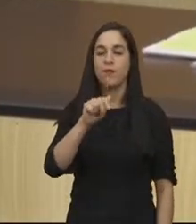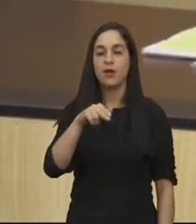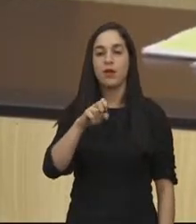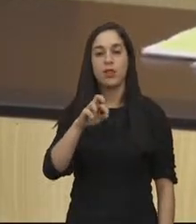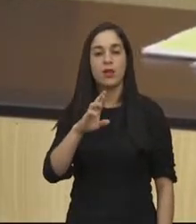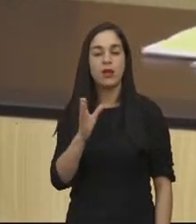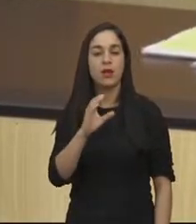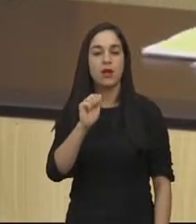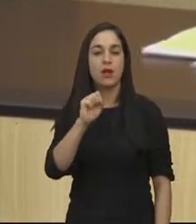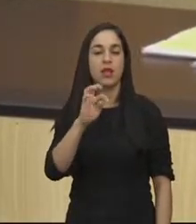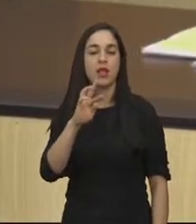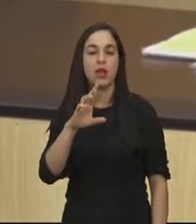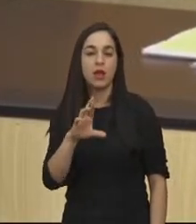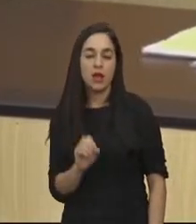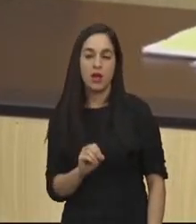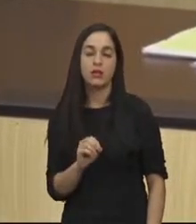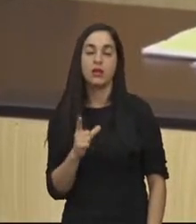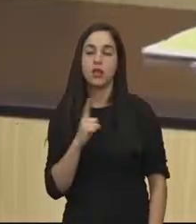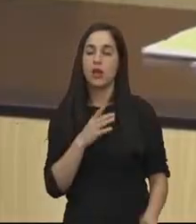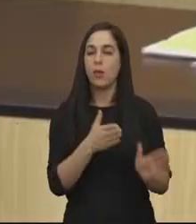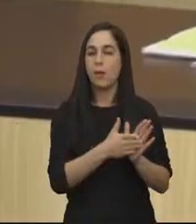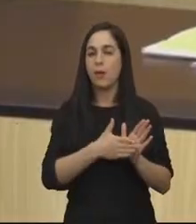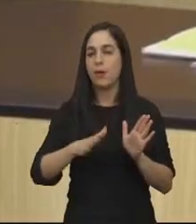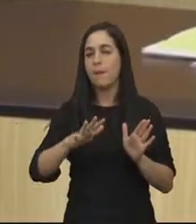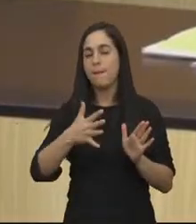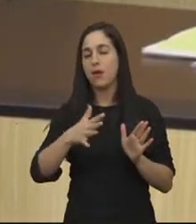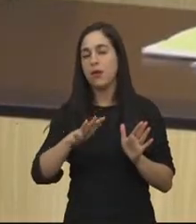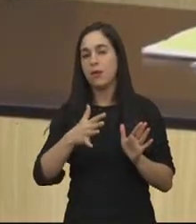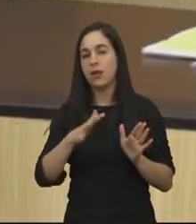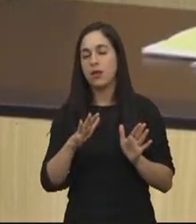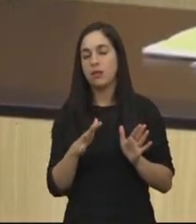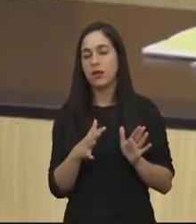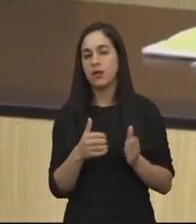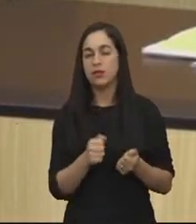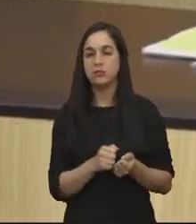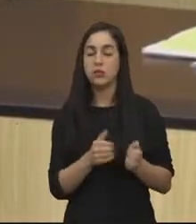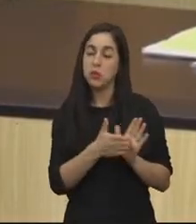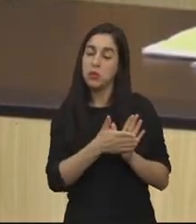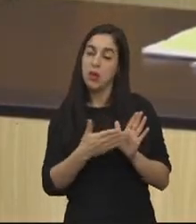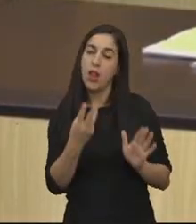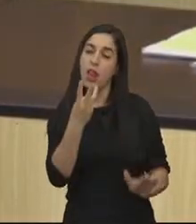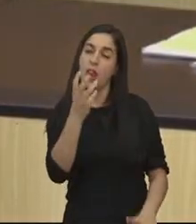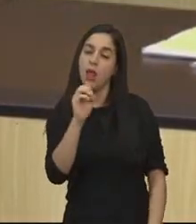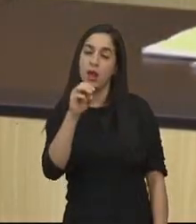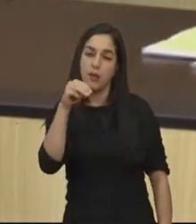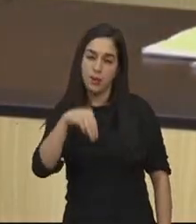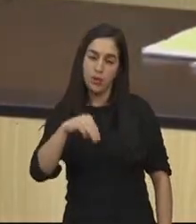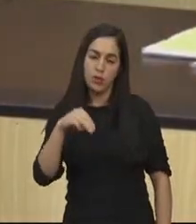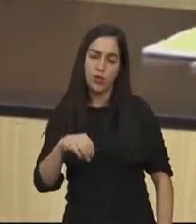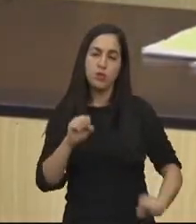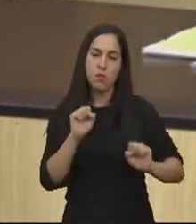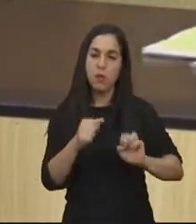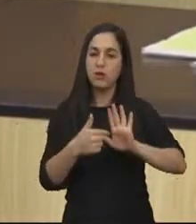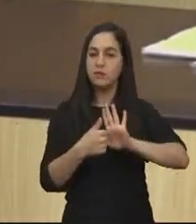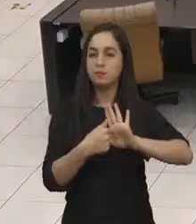Castro tem um tempo de tempo de 30 minutos para a apresentação.